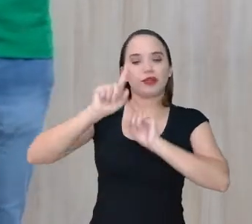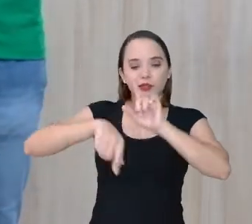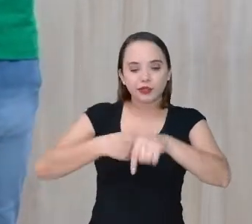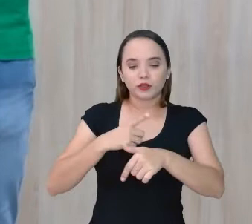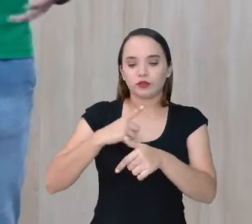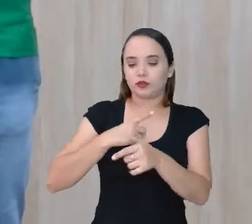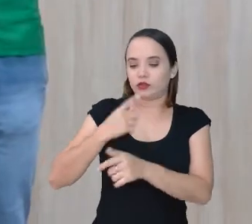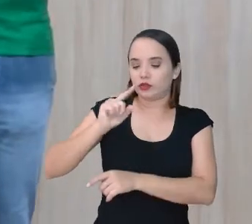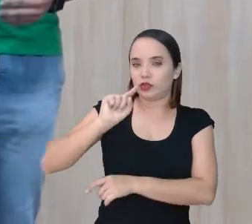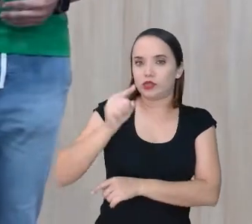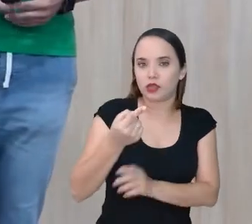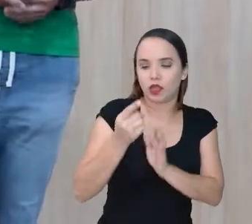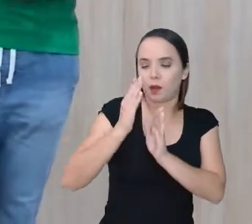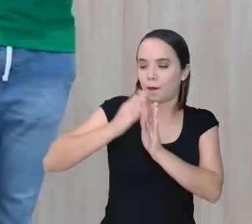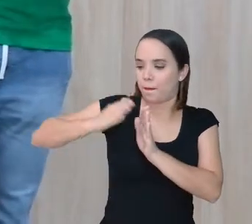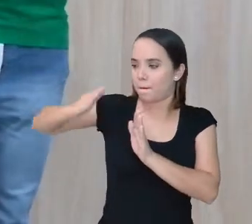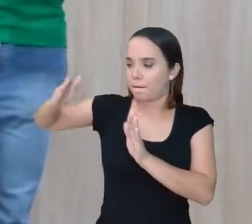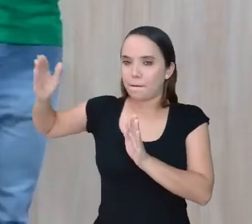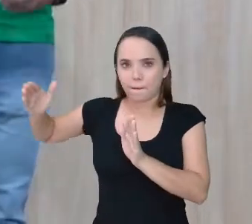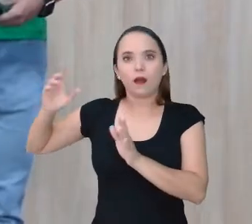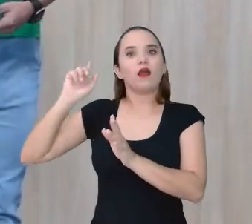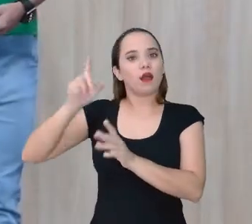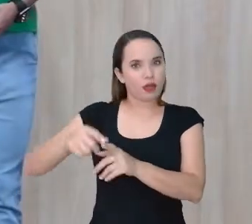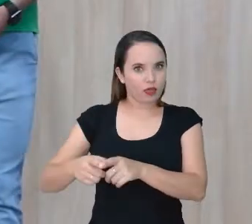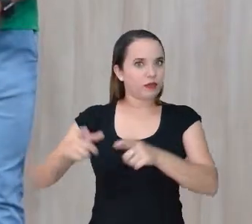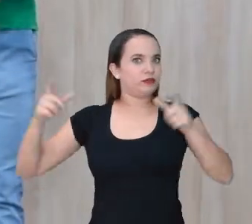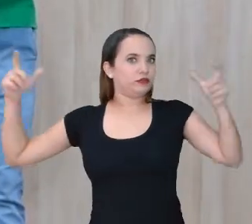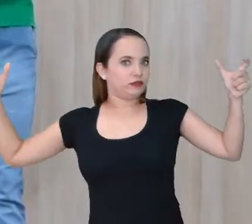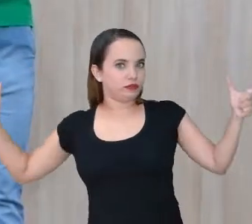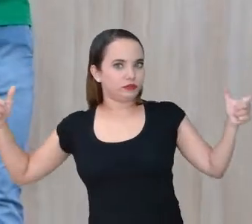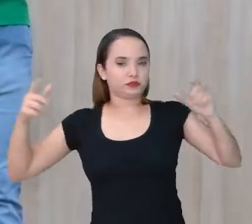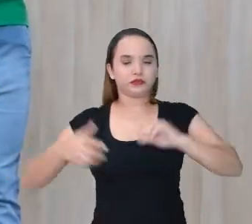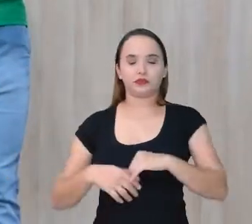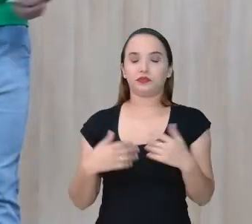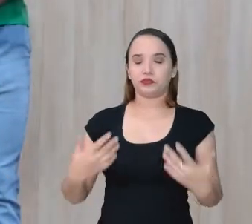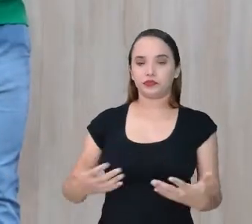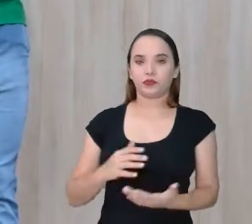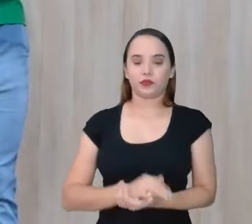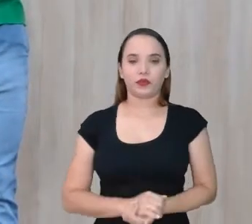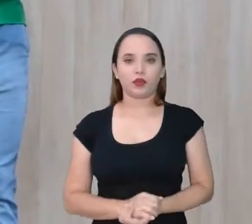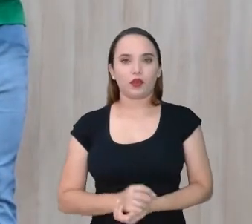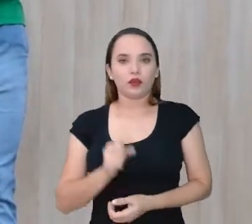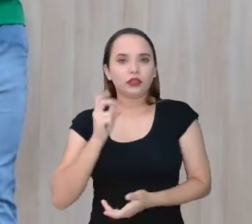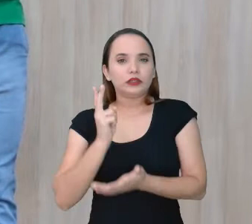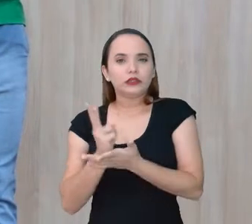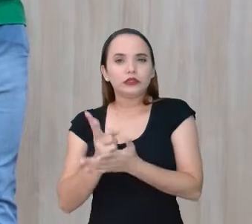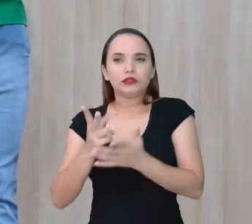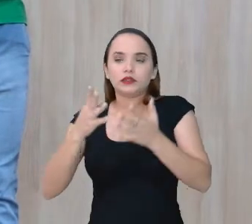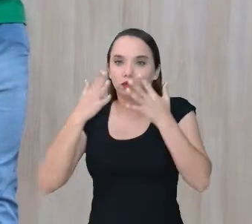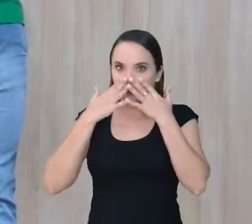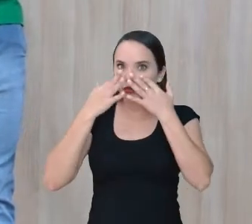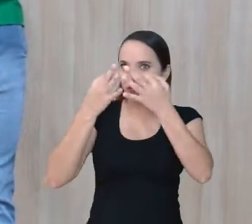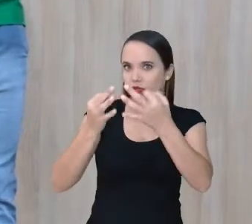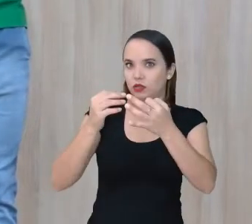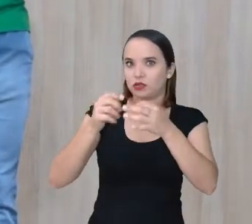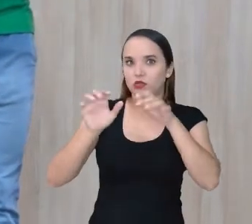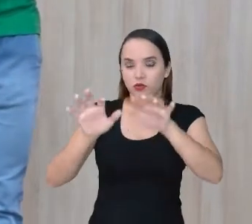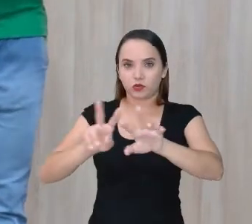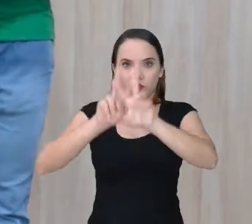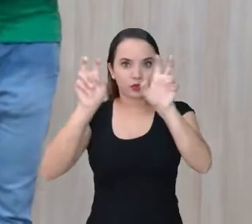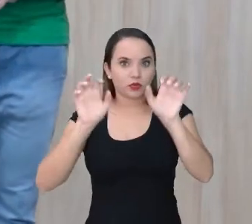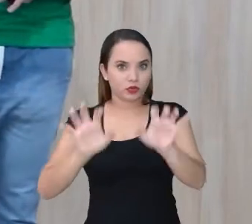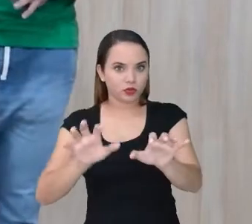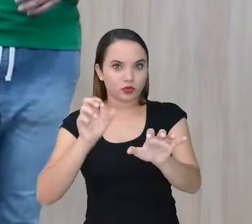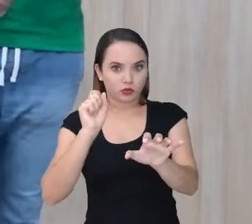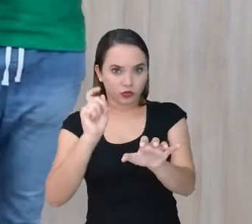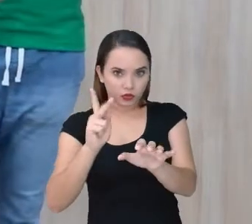de zeros. São números aí muito grandes, tá? Então, sempre tem essa noção aí, quando a gente fala de números grandes e números